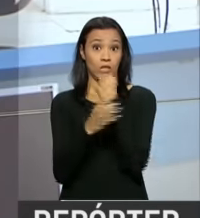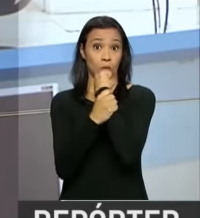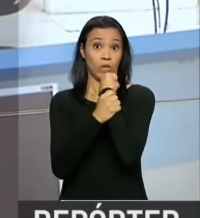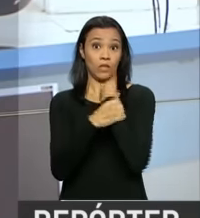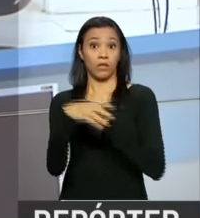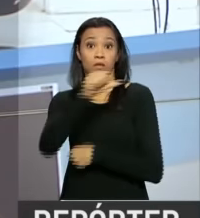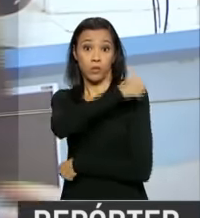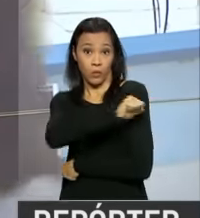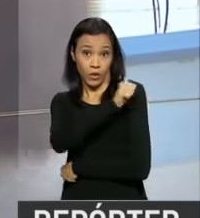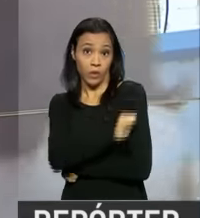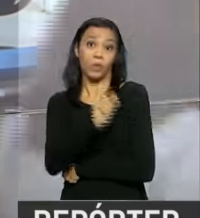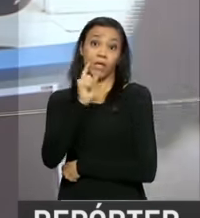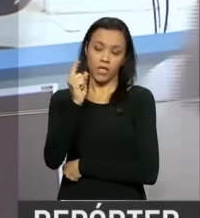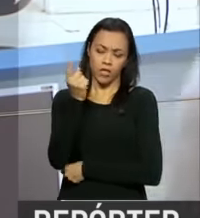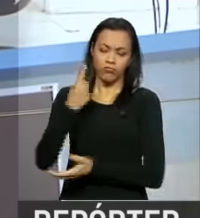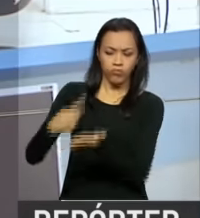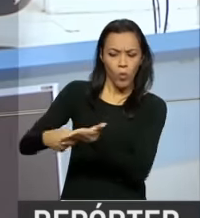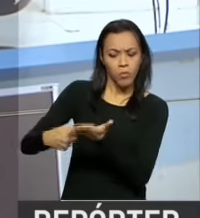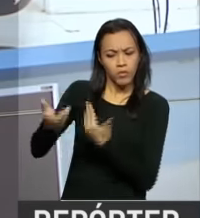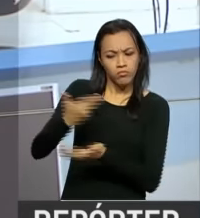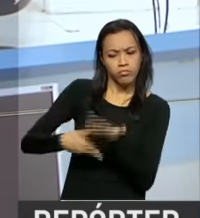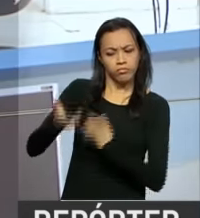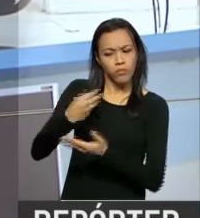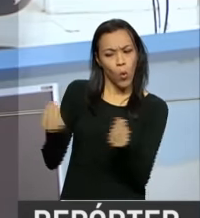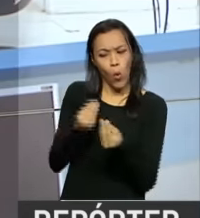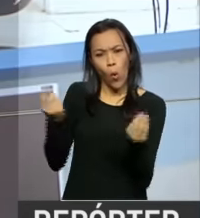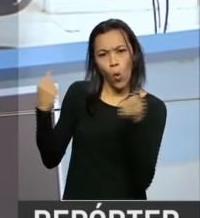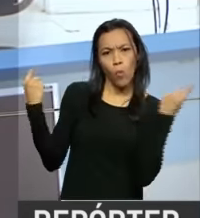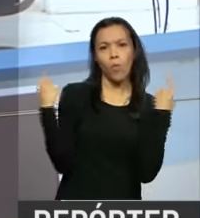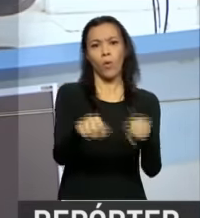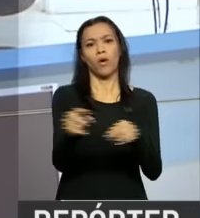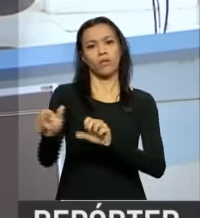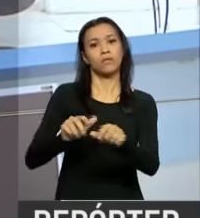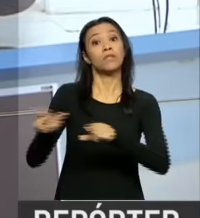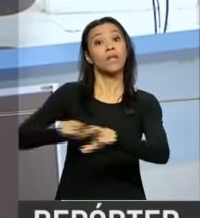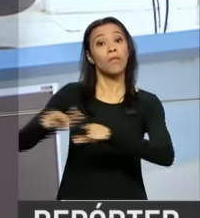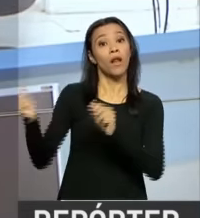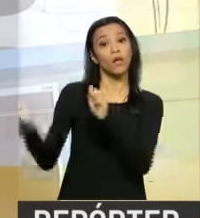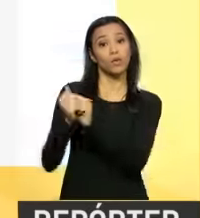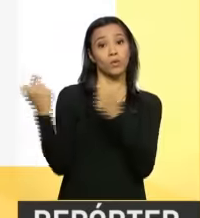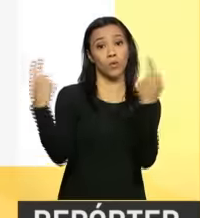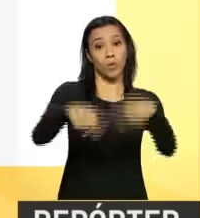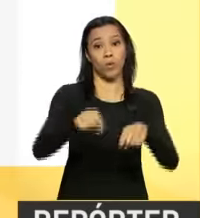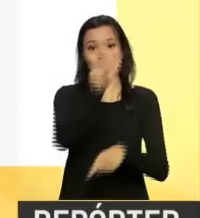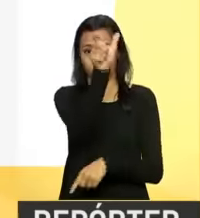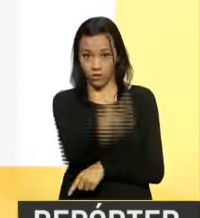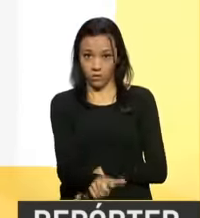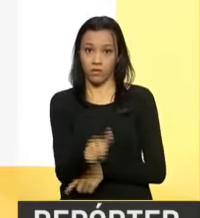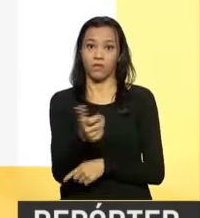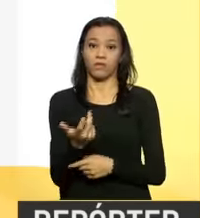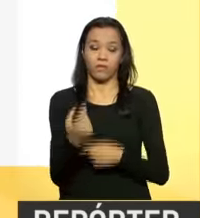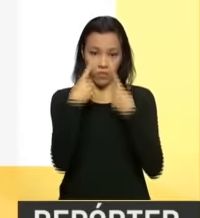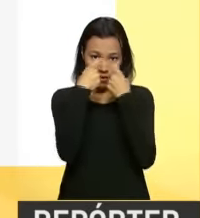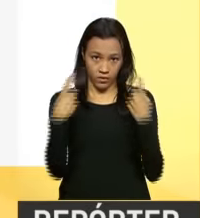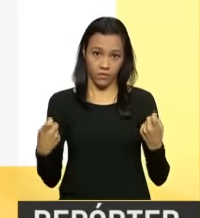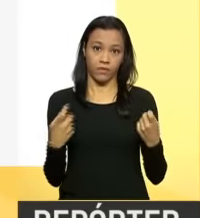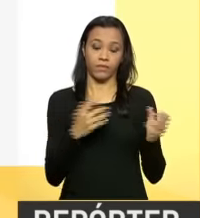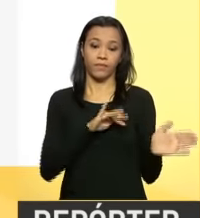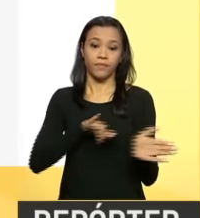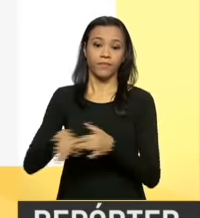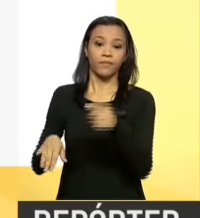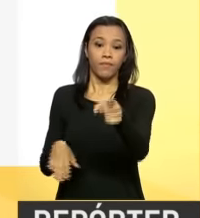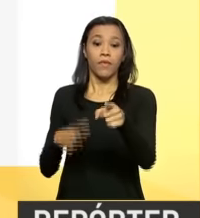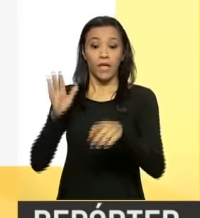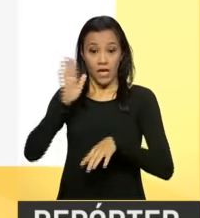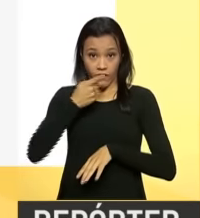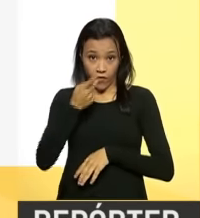e anunciou medidas para ampliar o combate à violência contra a mulher. Eu já vinha preparando na